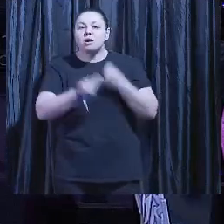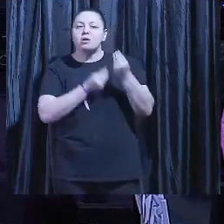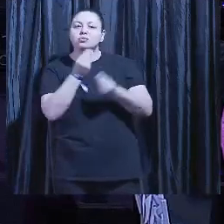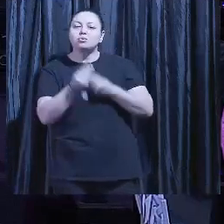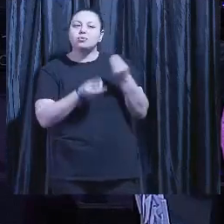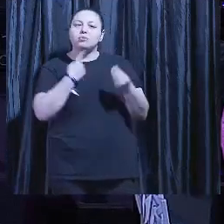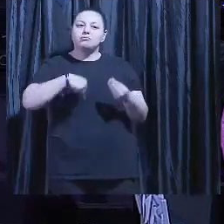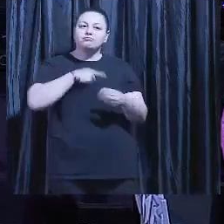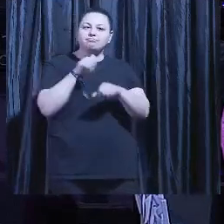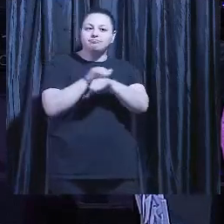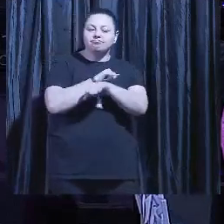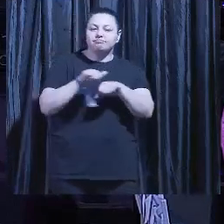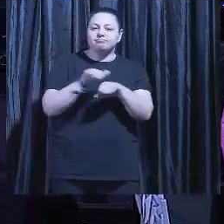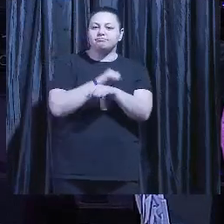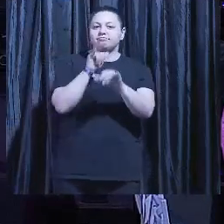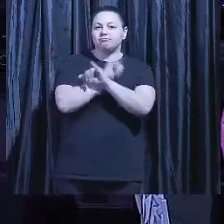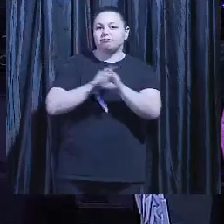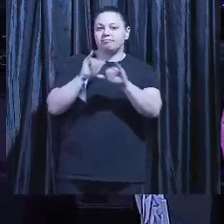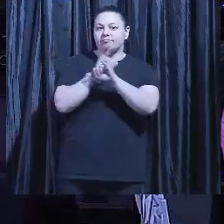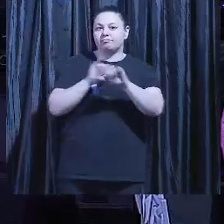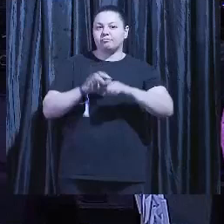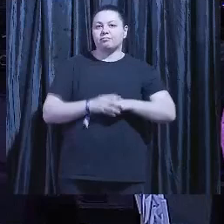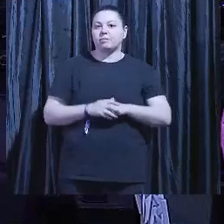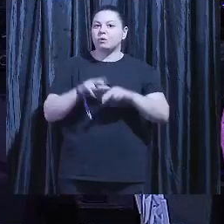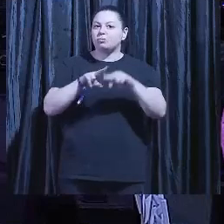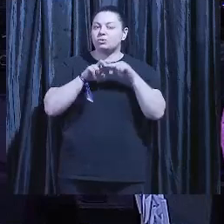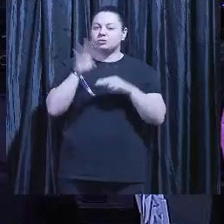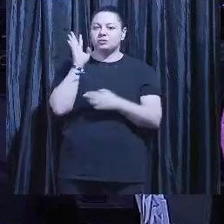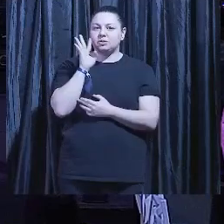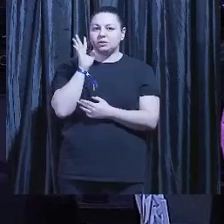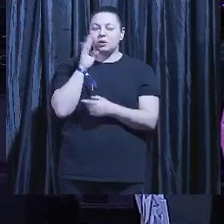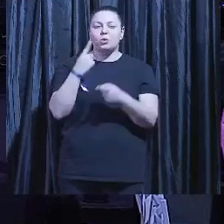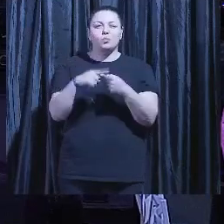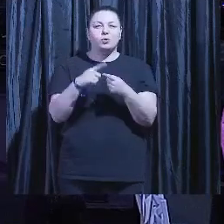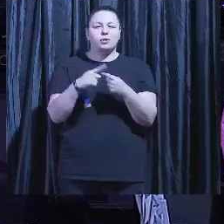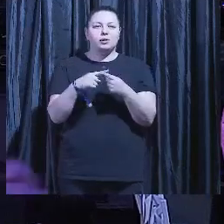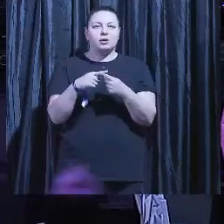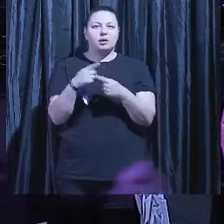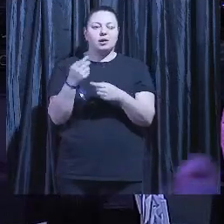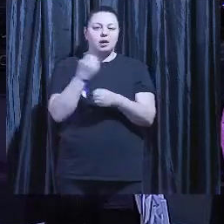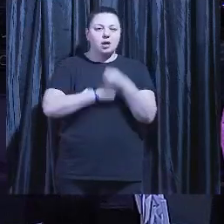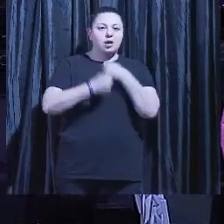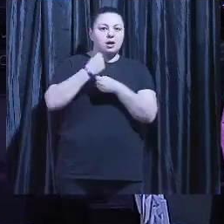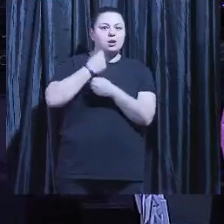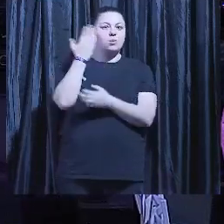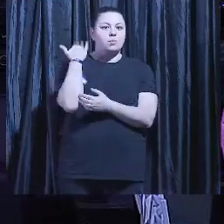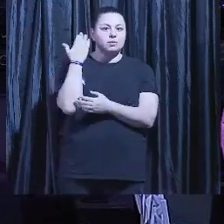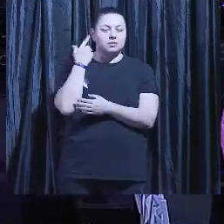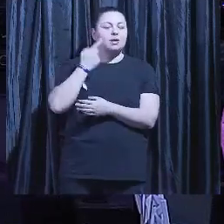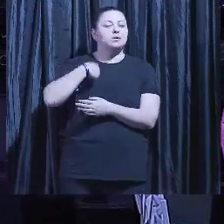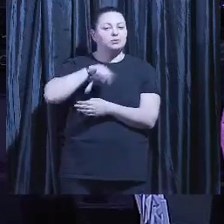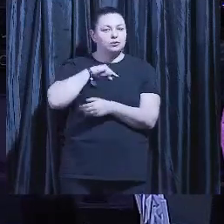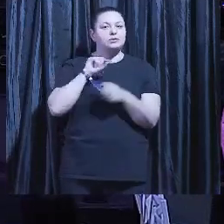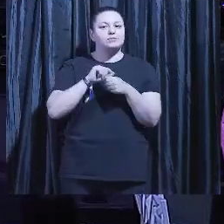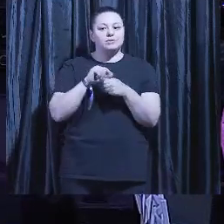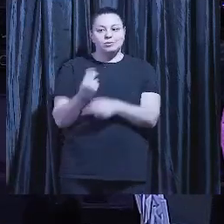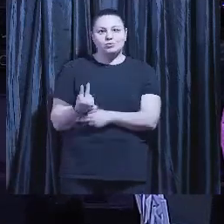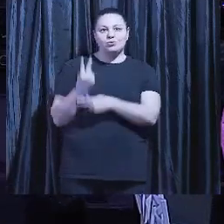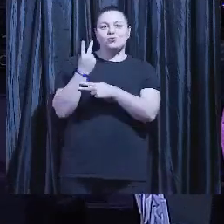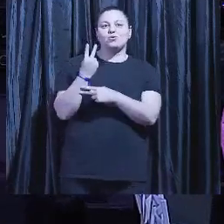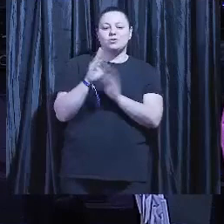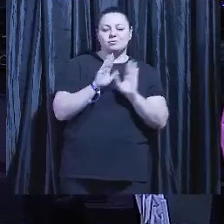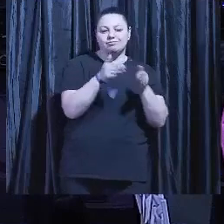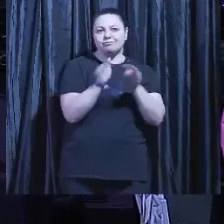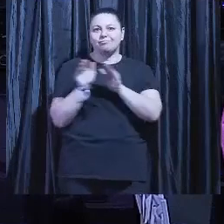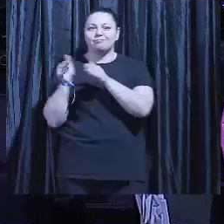falar. Então, é muito legal, porque no ano passado a gente fez 2 edições de Cidadão de Dados para públicos bem diferentes. Então, a gente teve uma parceria